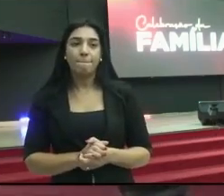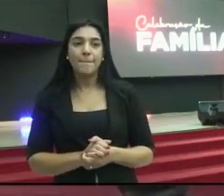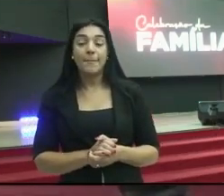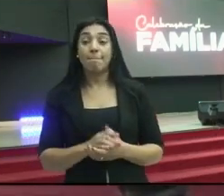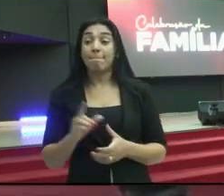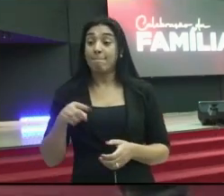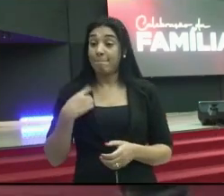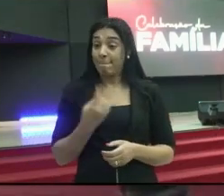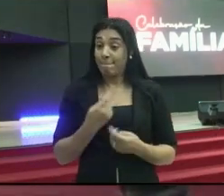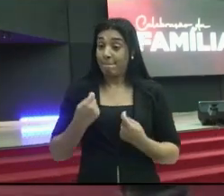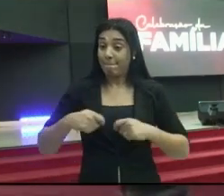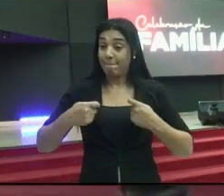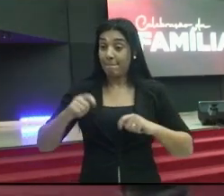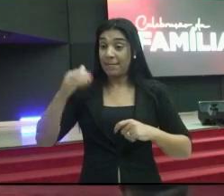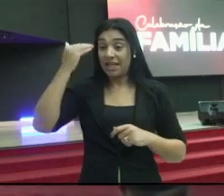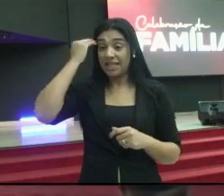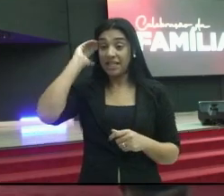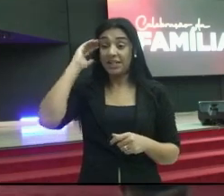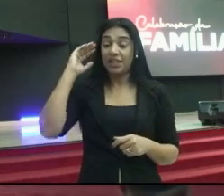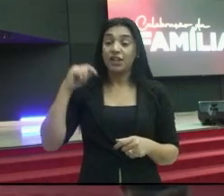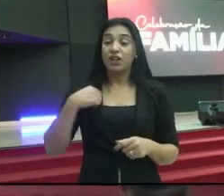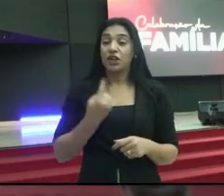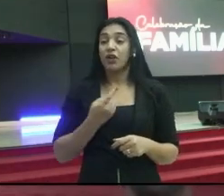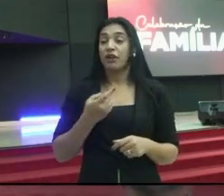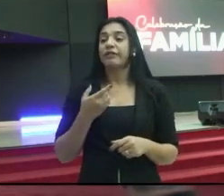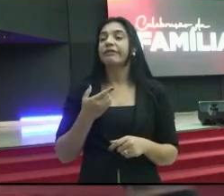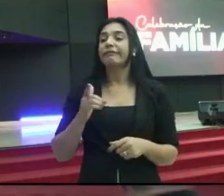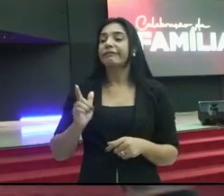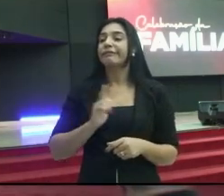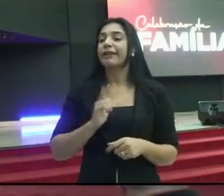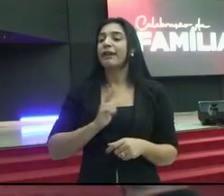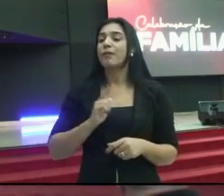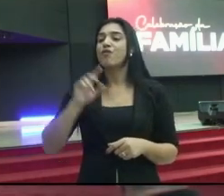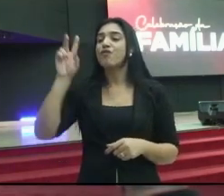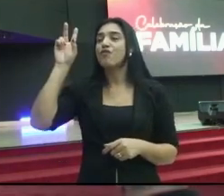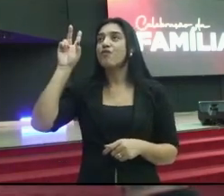Nós precisamos entender que nós fazemos parte de algo maior.